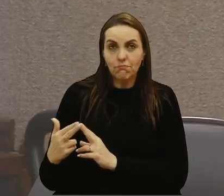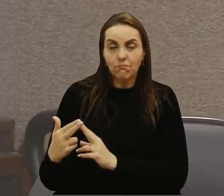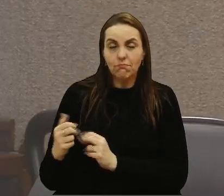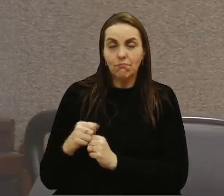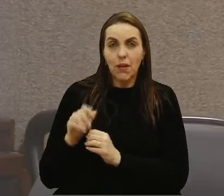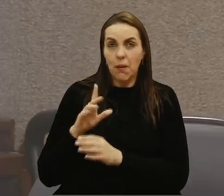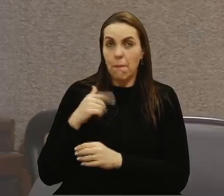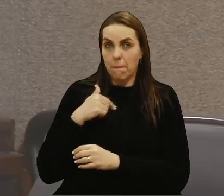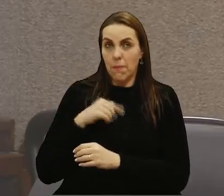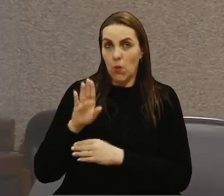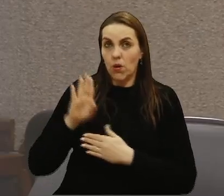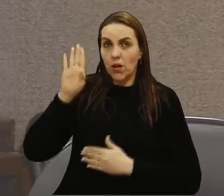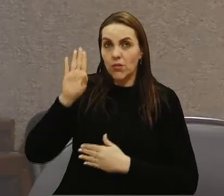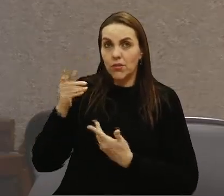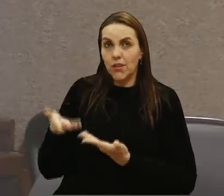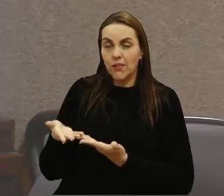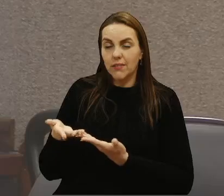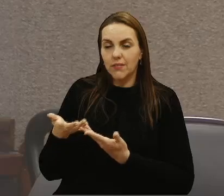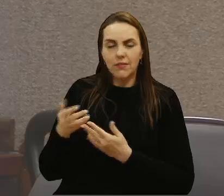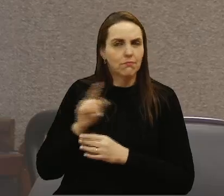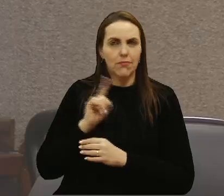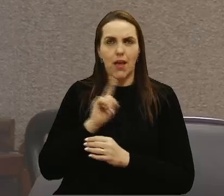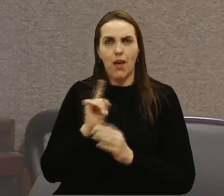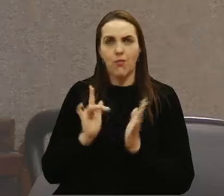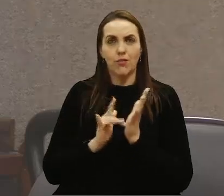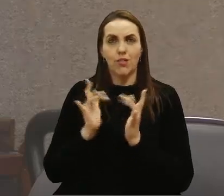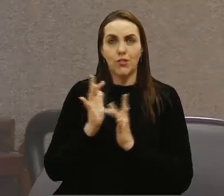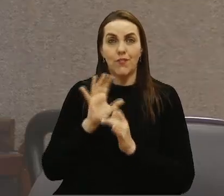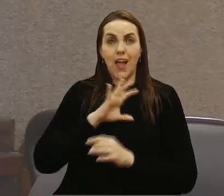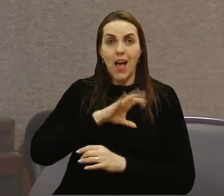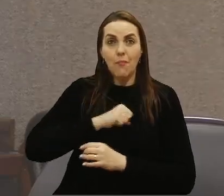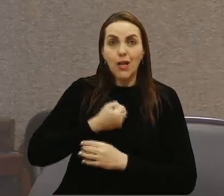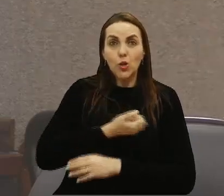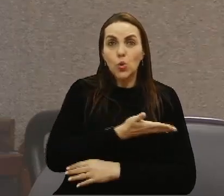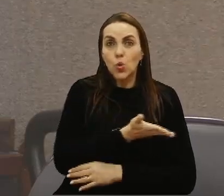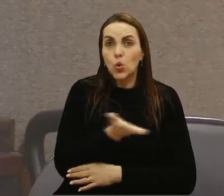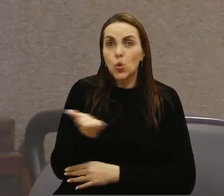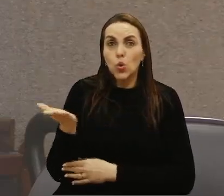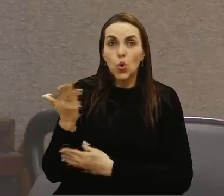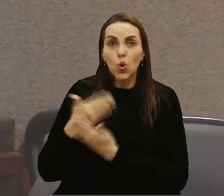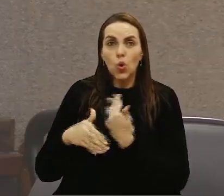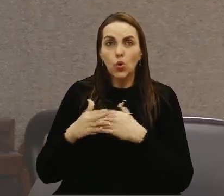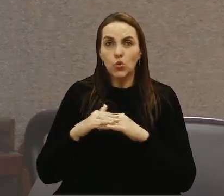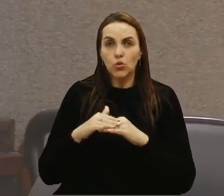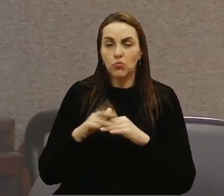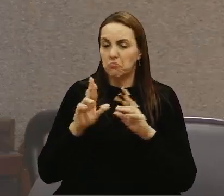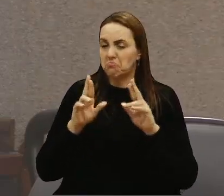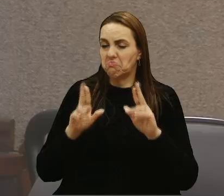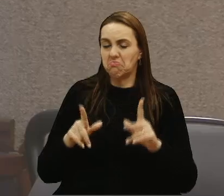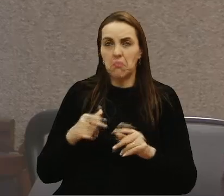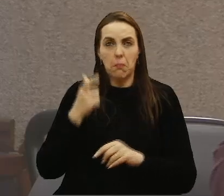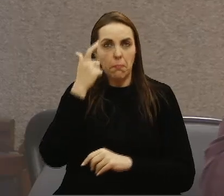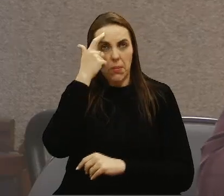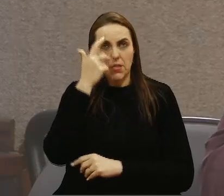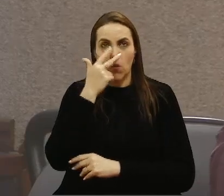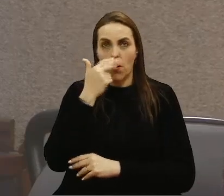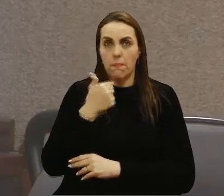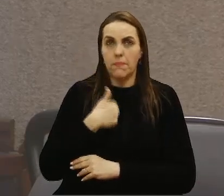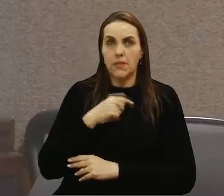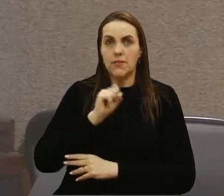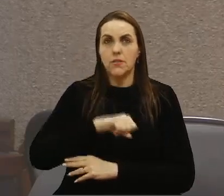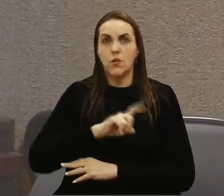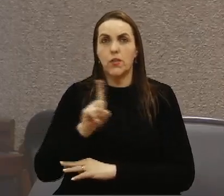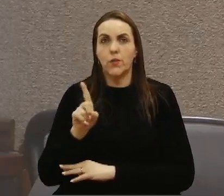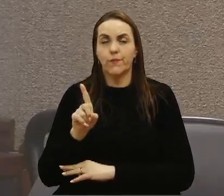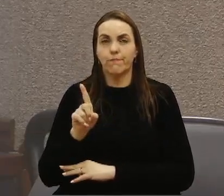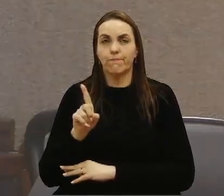vota no meu candidato? Não, Jesus diz o seguinte: nós temos que amar a todos, indiferente se pensam ou não como eu. Não